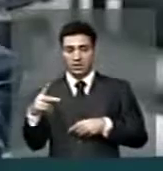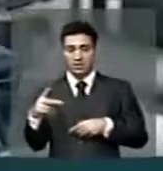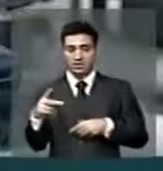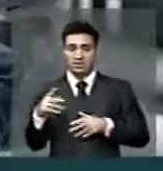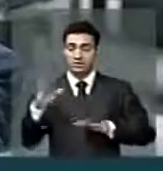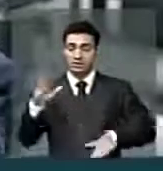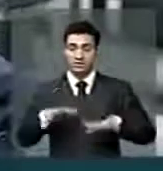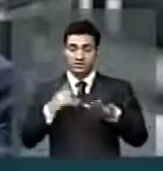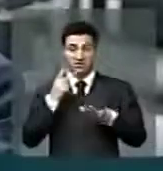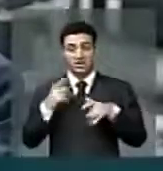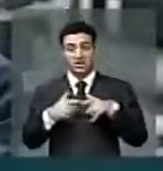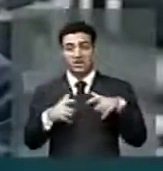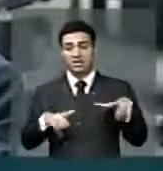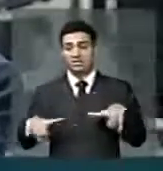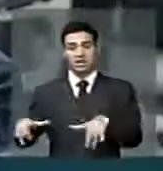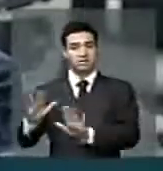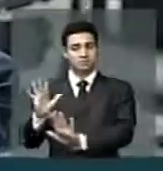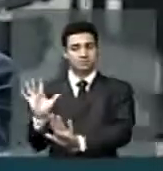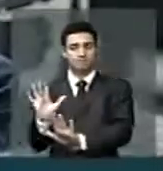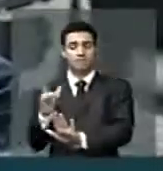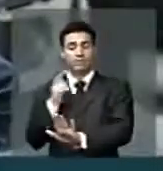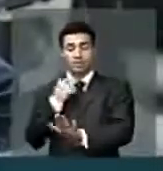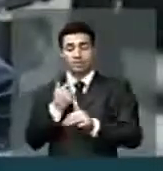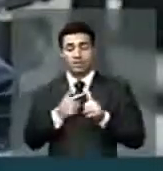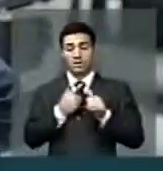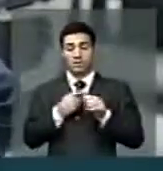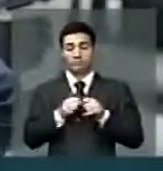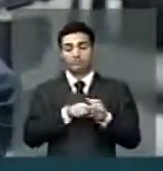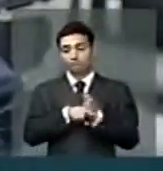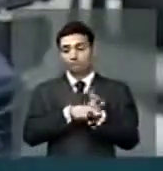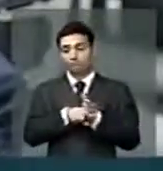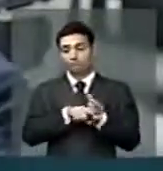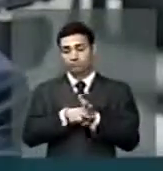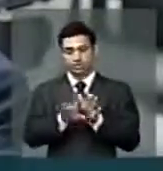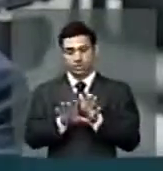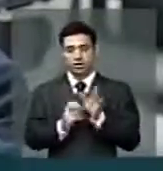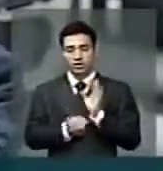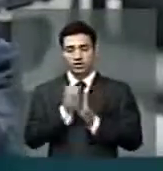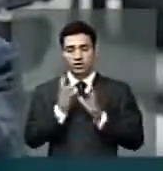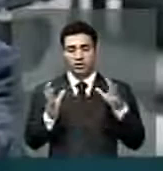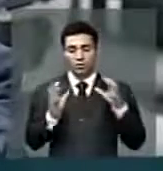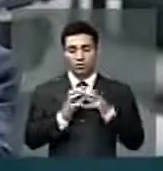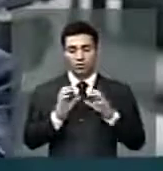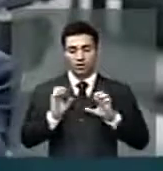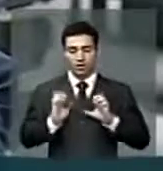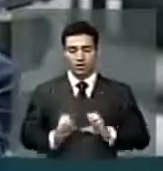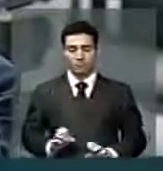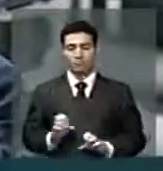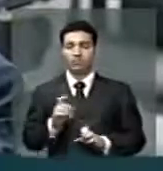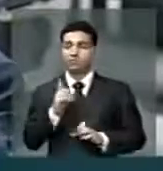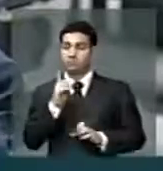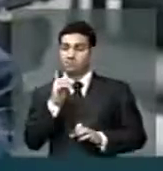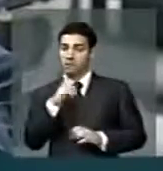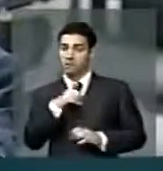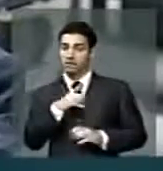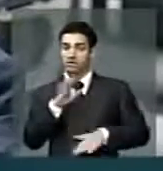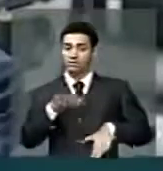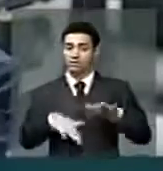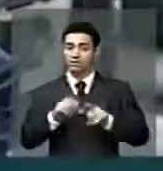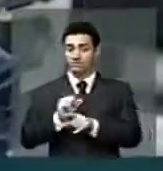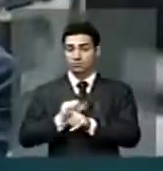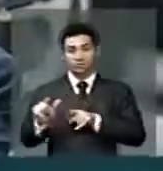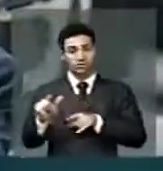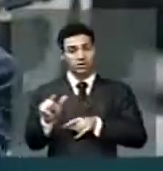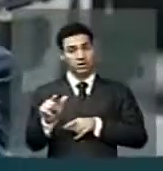declarar licenciada para que tudo se apure. Estamos instalando uma comissão de ética, há um indicativo inclusive de expulsão daqueles